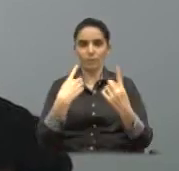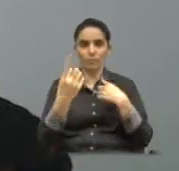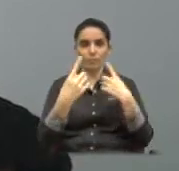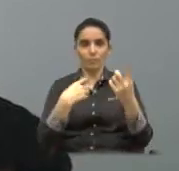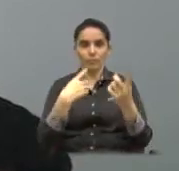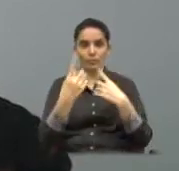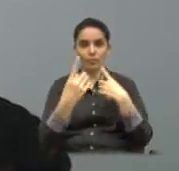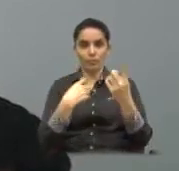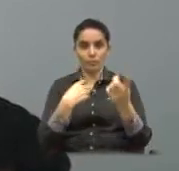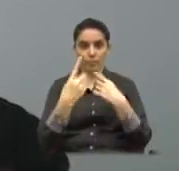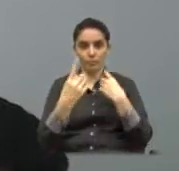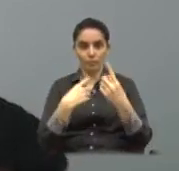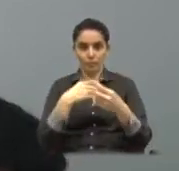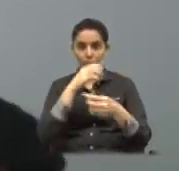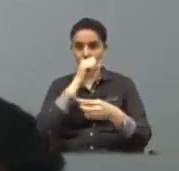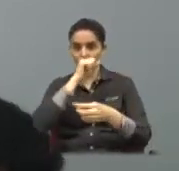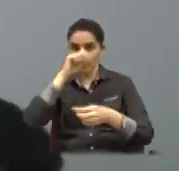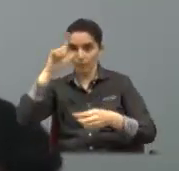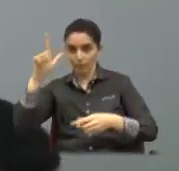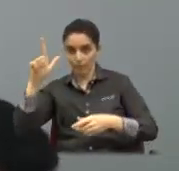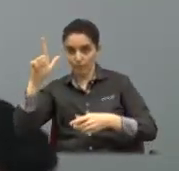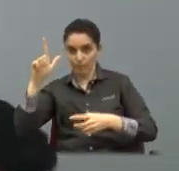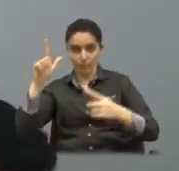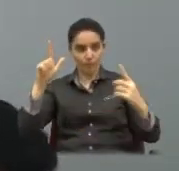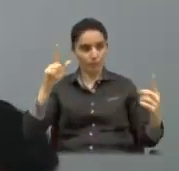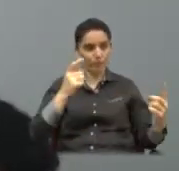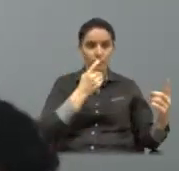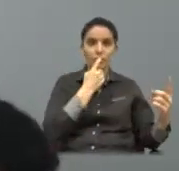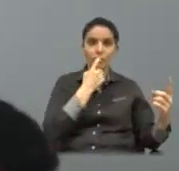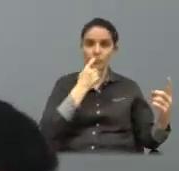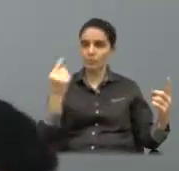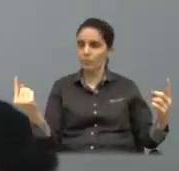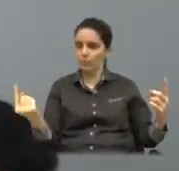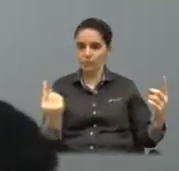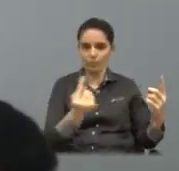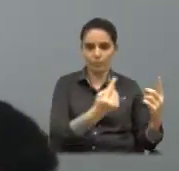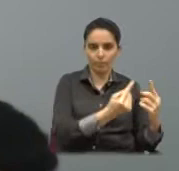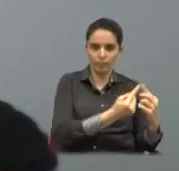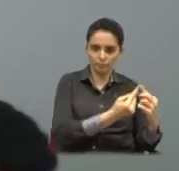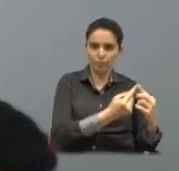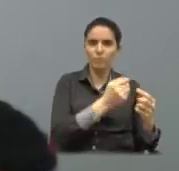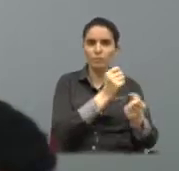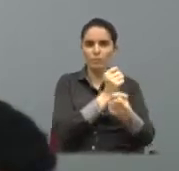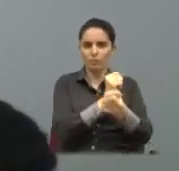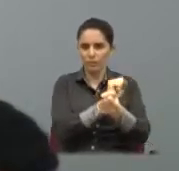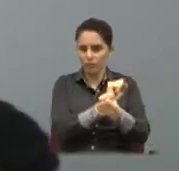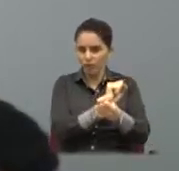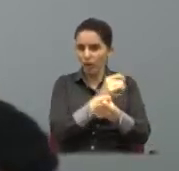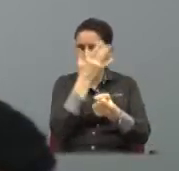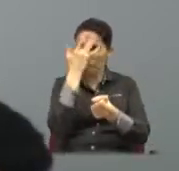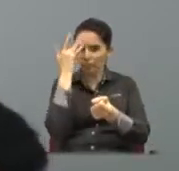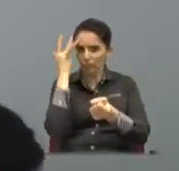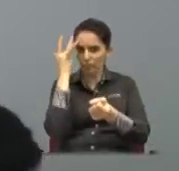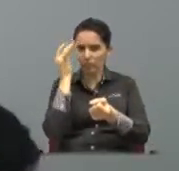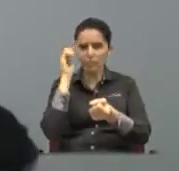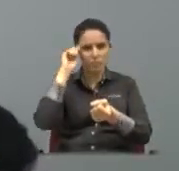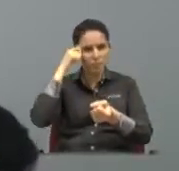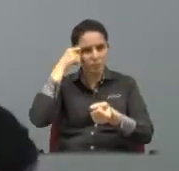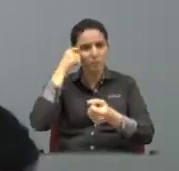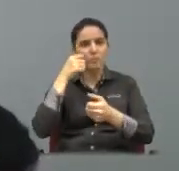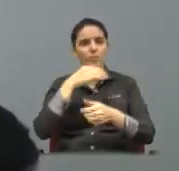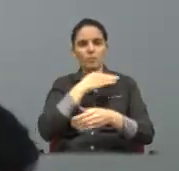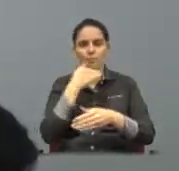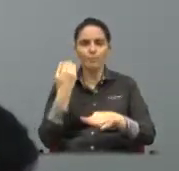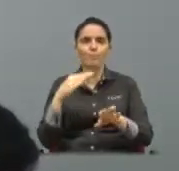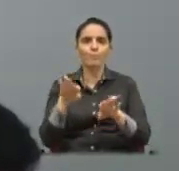Campinas, 2 vezes na história de Limeira foram ceifadas as vidas dos escravos. Alguns escravos, porque